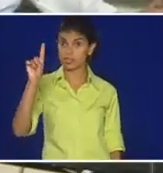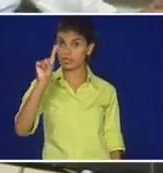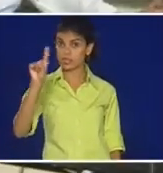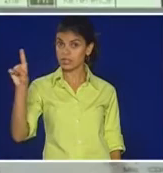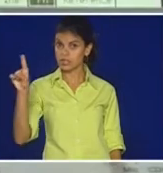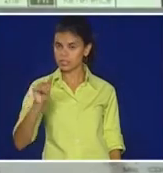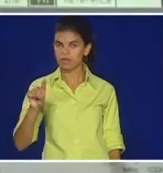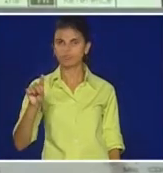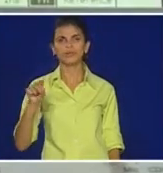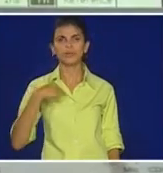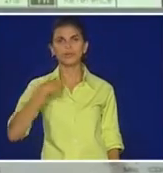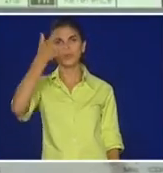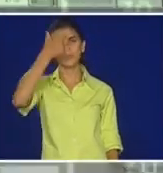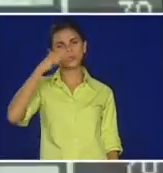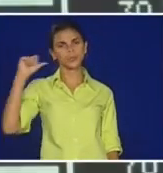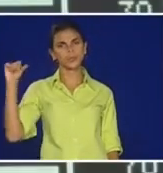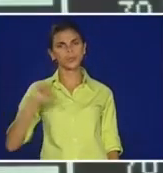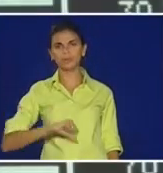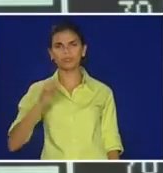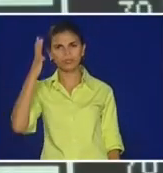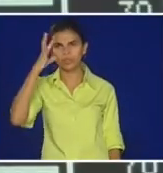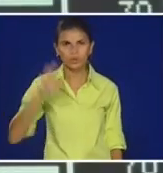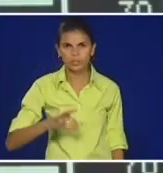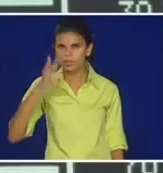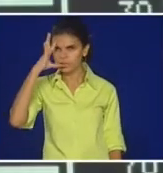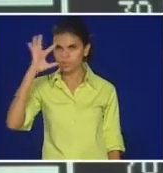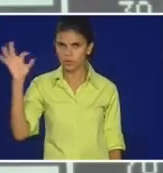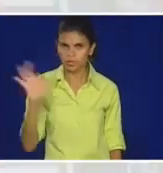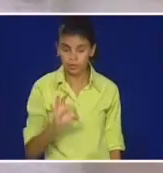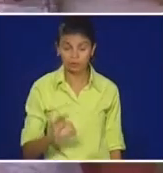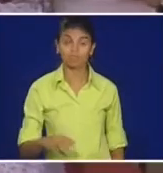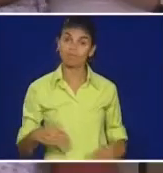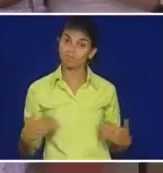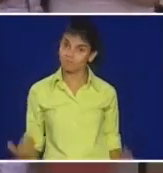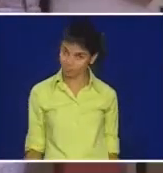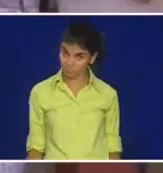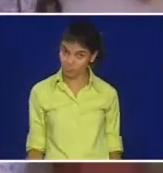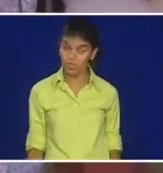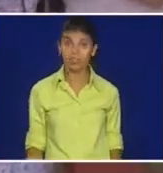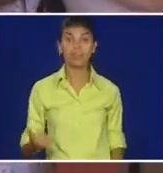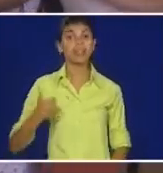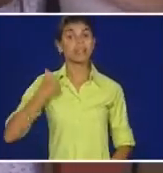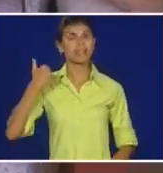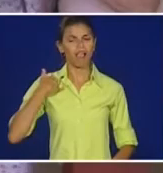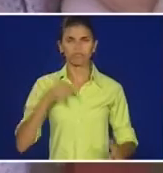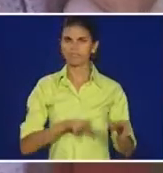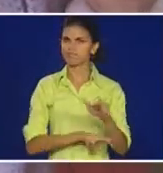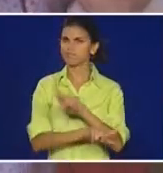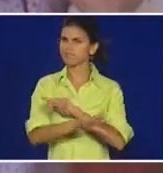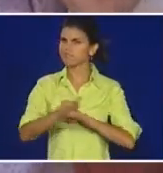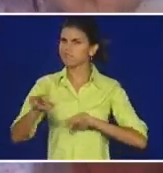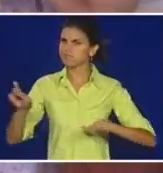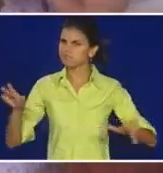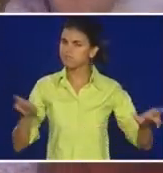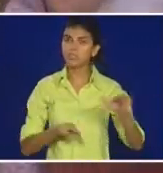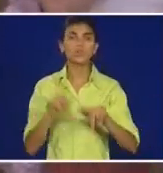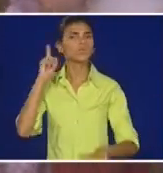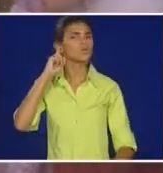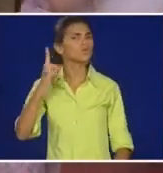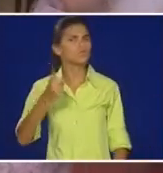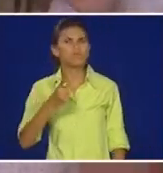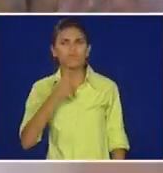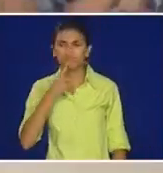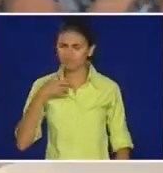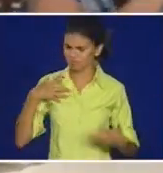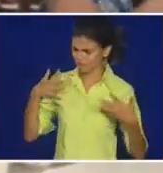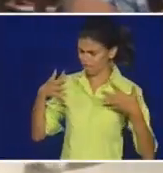S, Z, são os mais prejudicados. Em todos os casos, e em todas as faixas de idade,